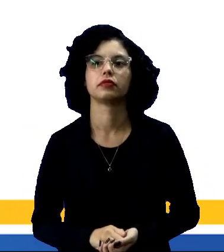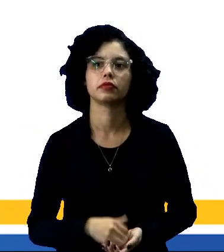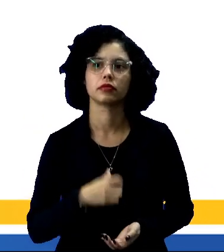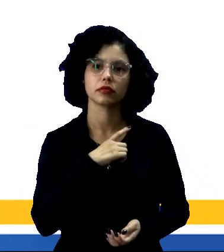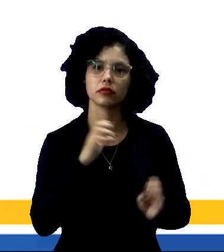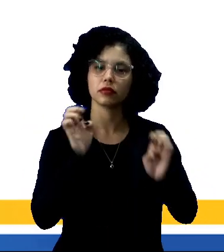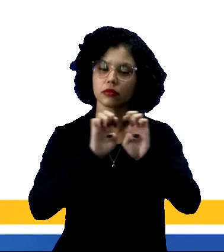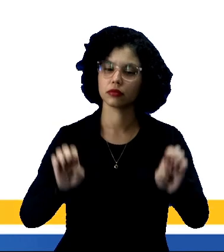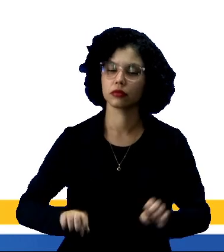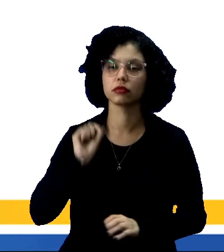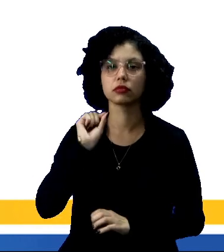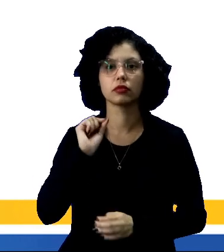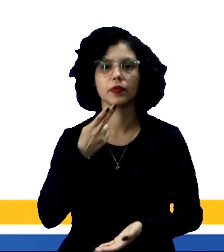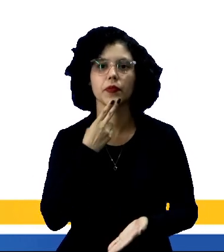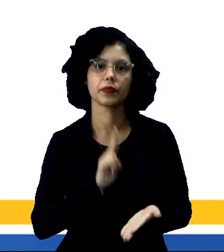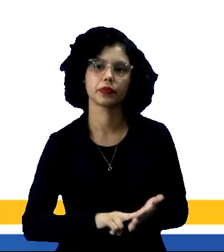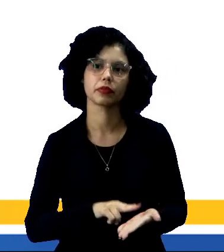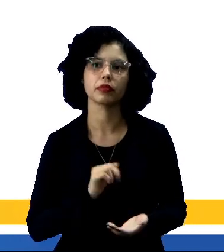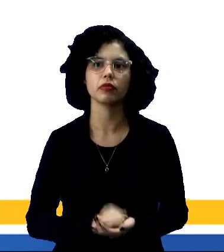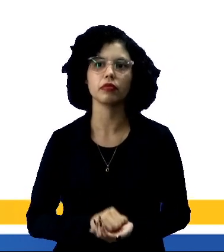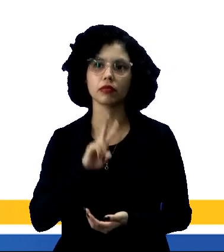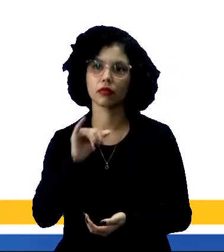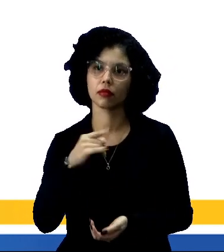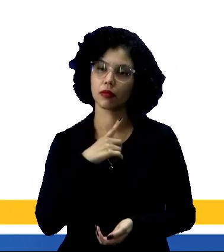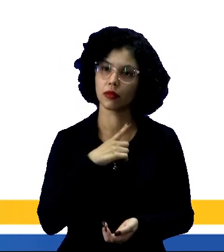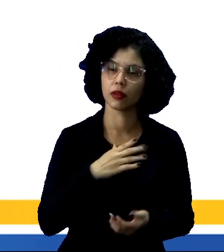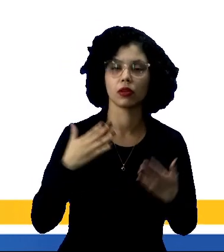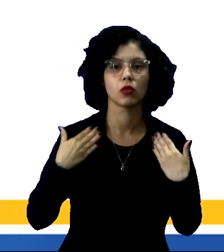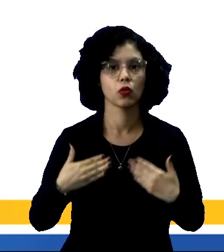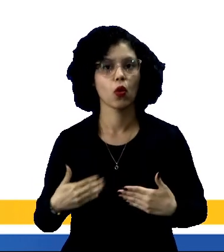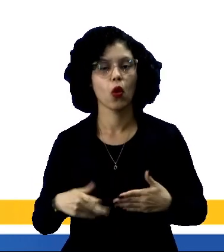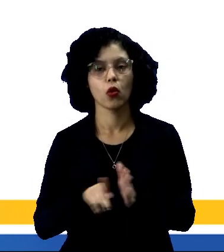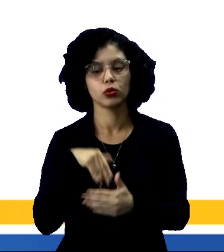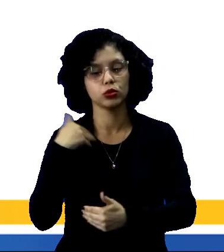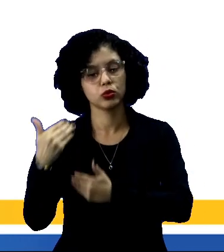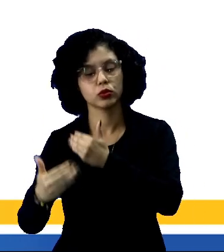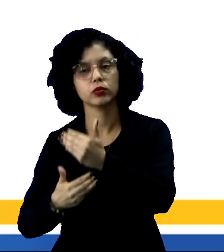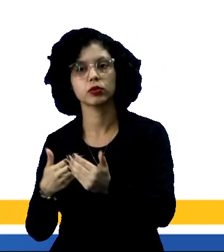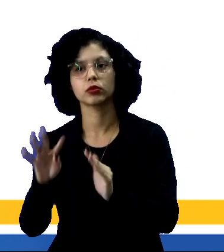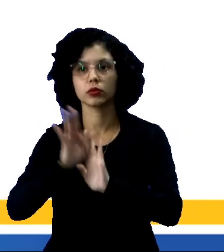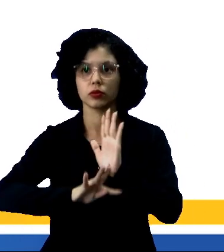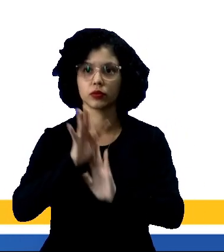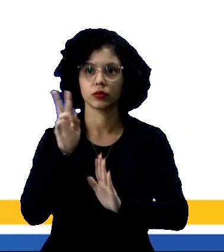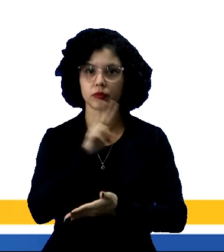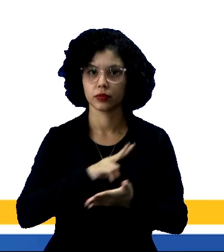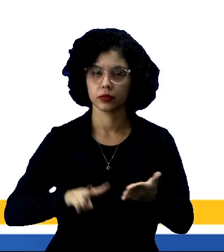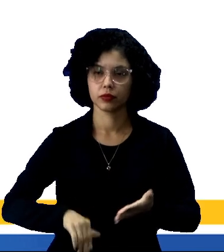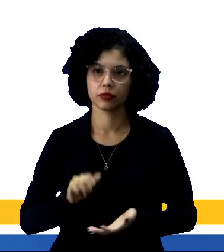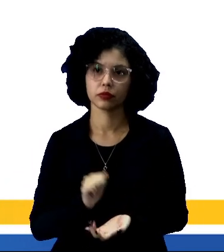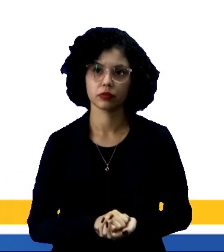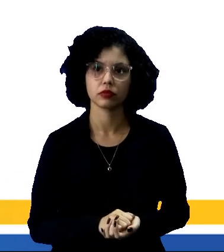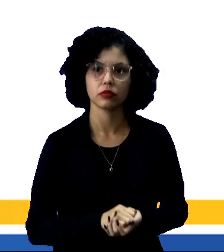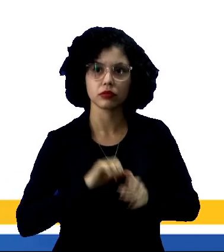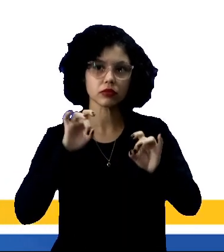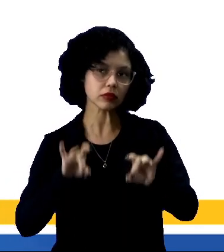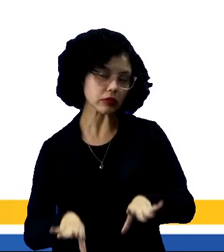tem na estrutura da carta? Lembram? Vai vir o corpo do texto. Vamos ler sobre o que trata essa